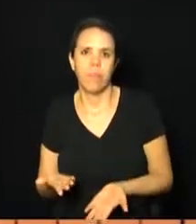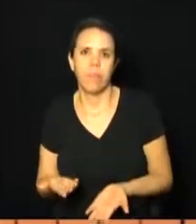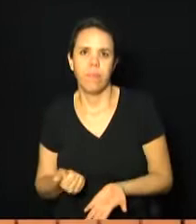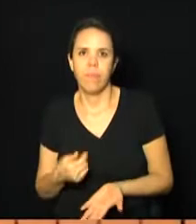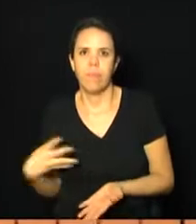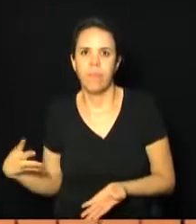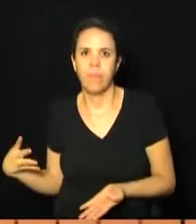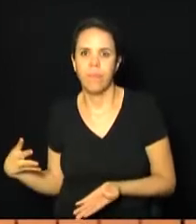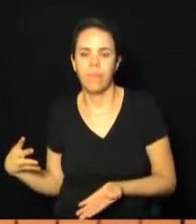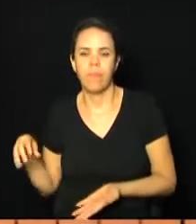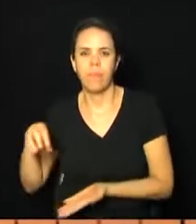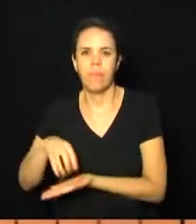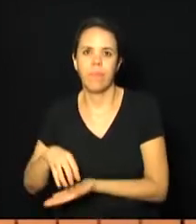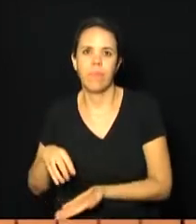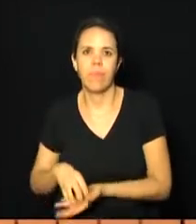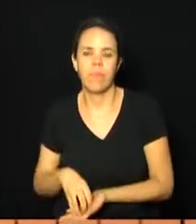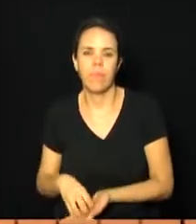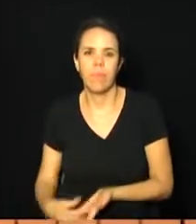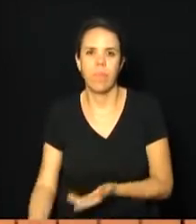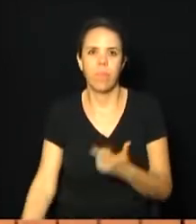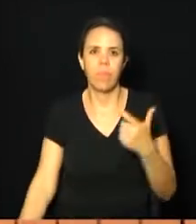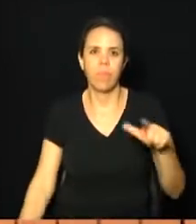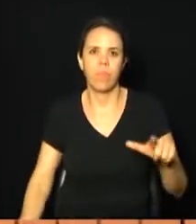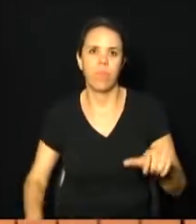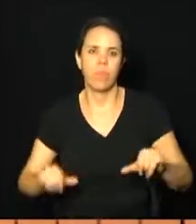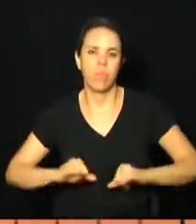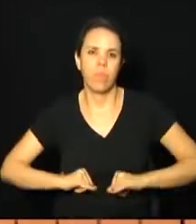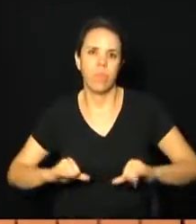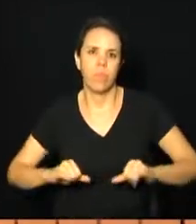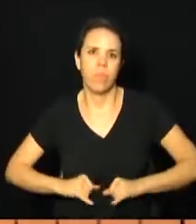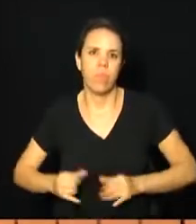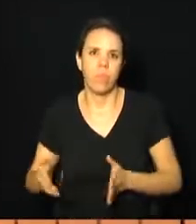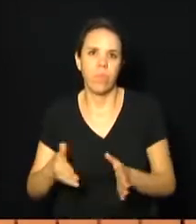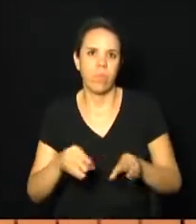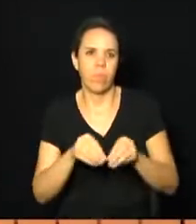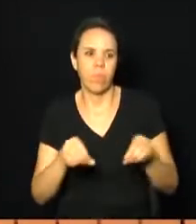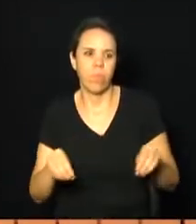14 quanto de Joaquim Egídio, acabam sofrendo mais.